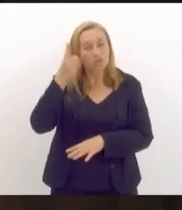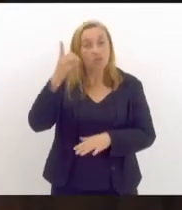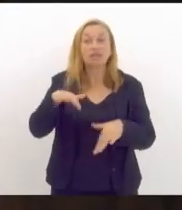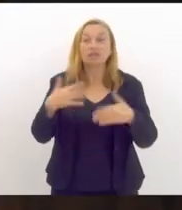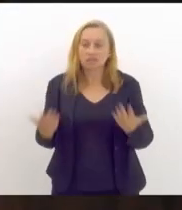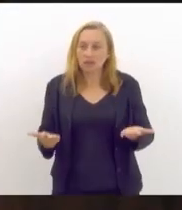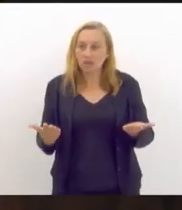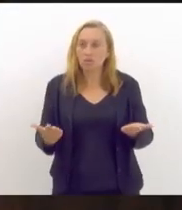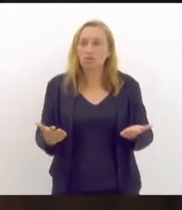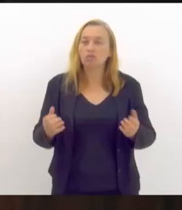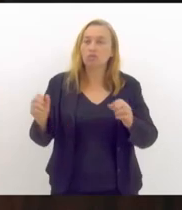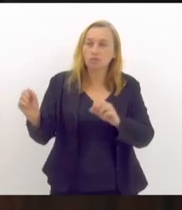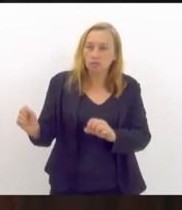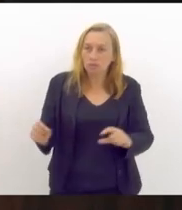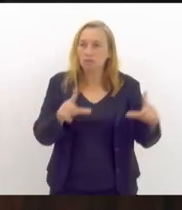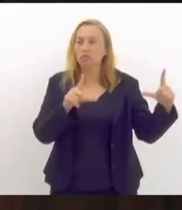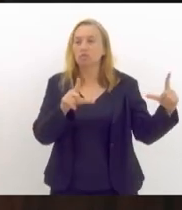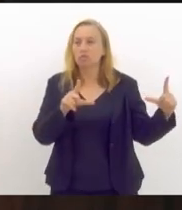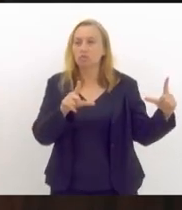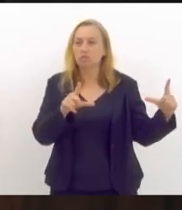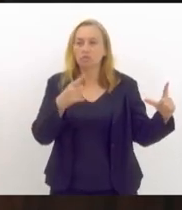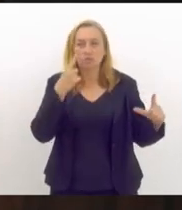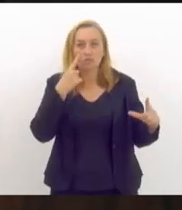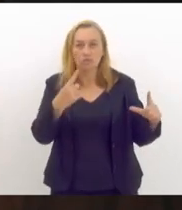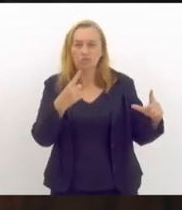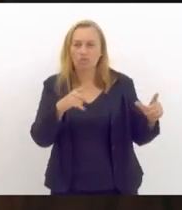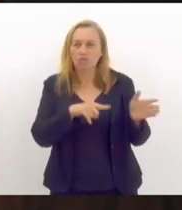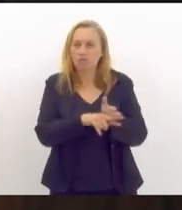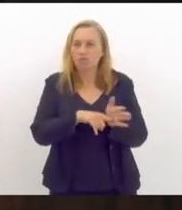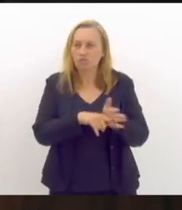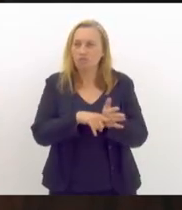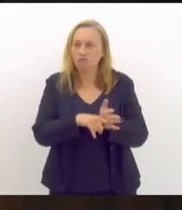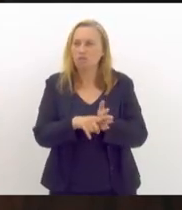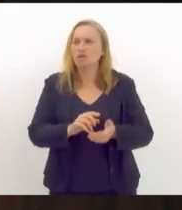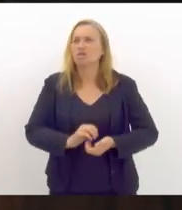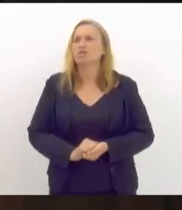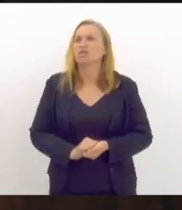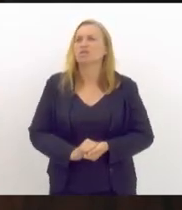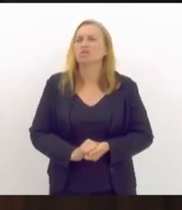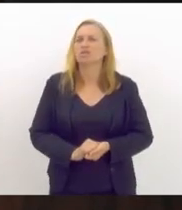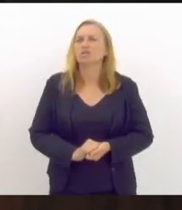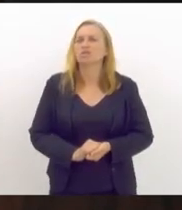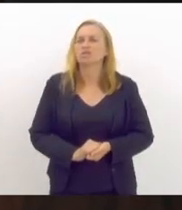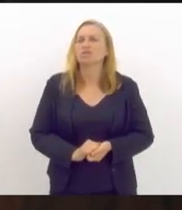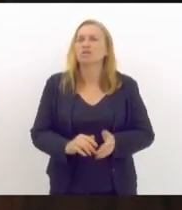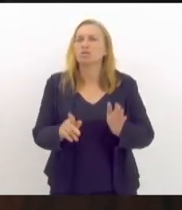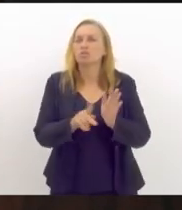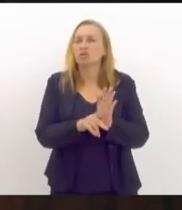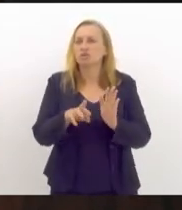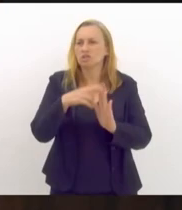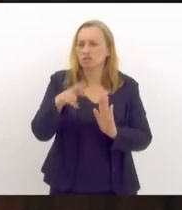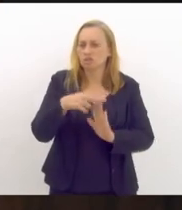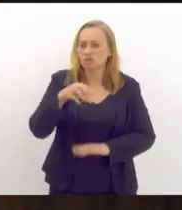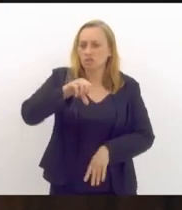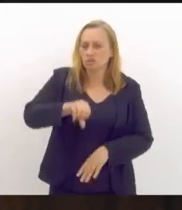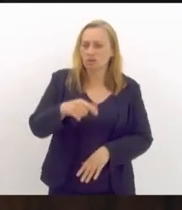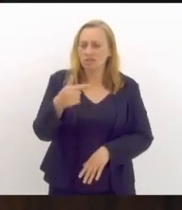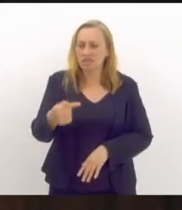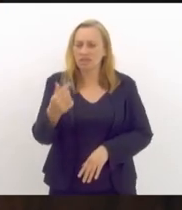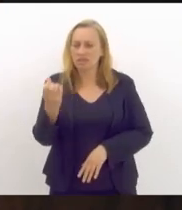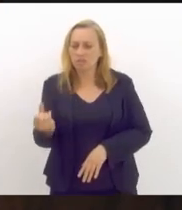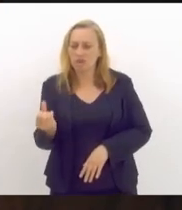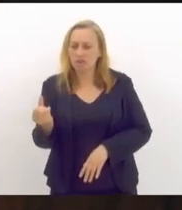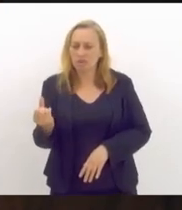no painel verificação do projeto de resolução 976